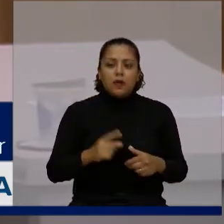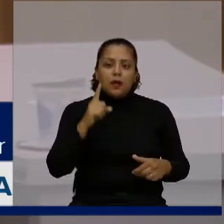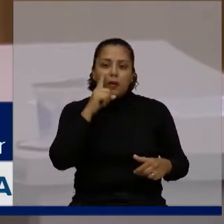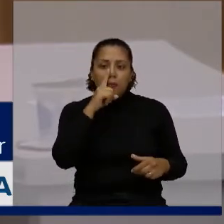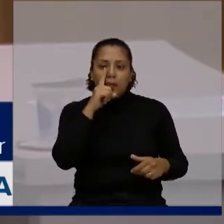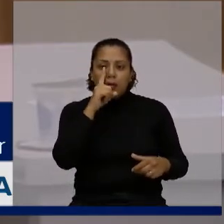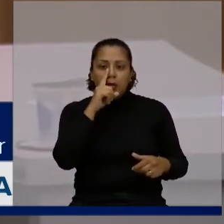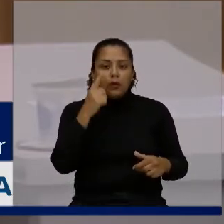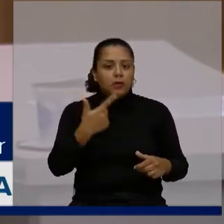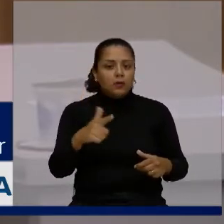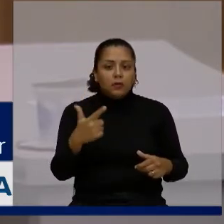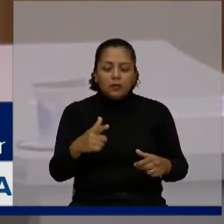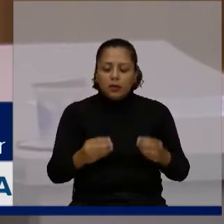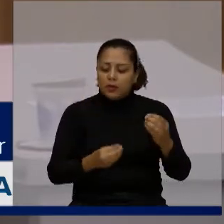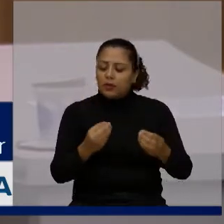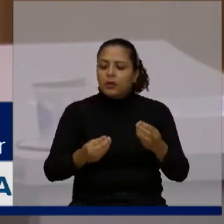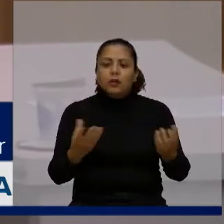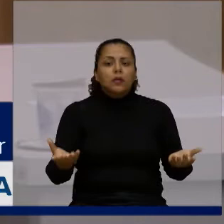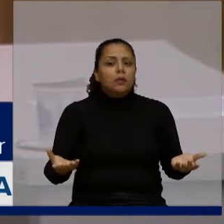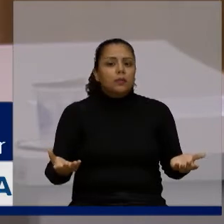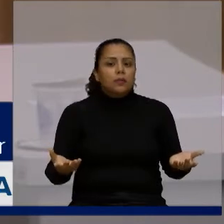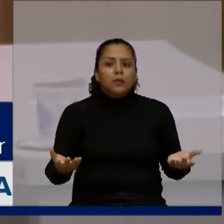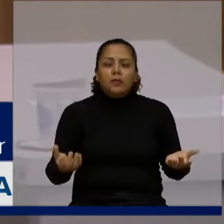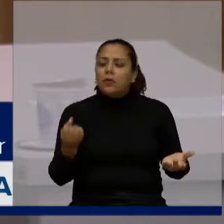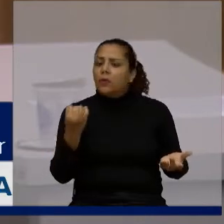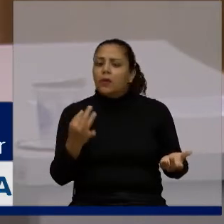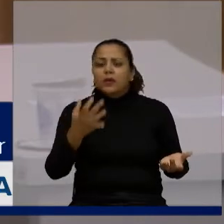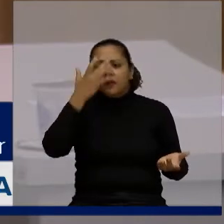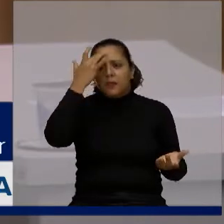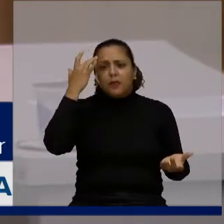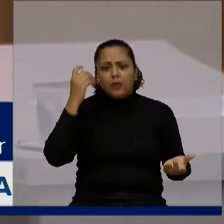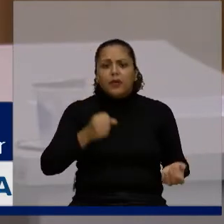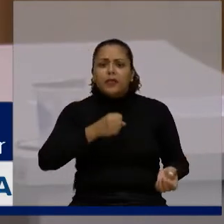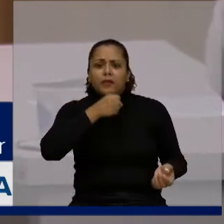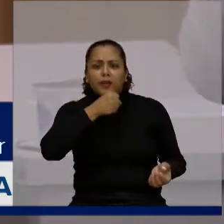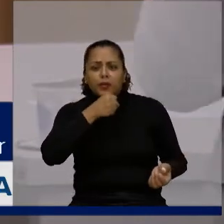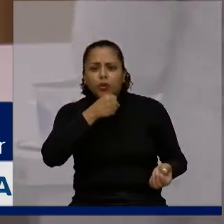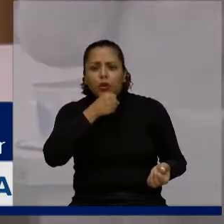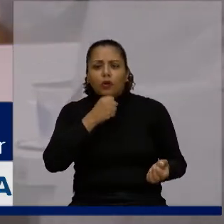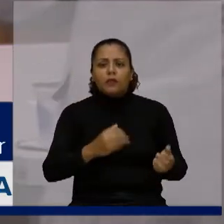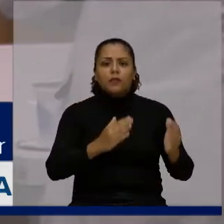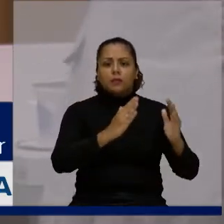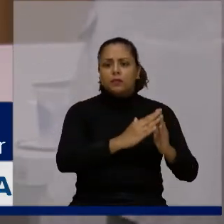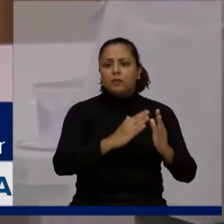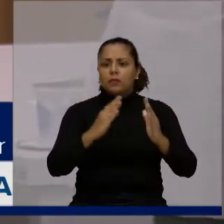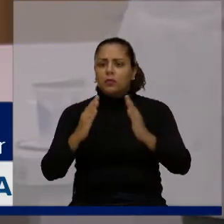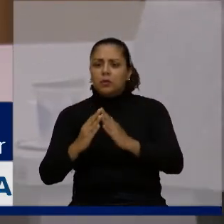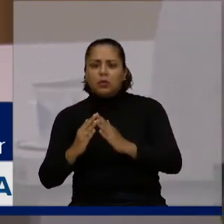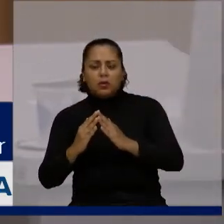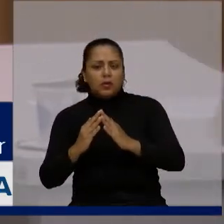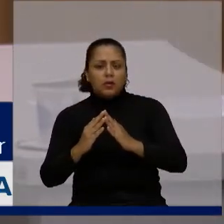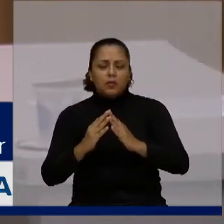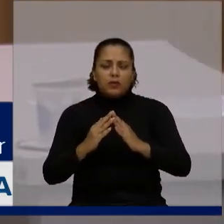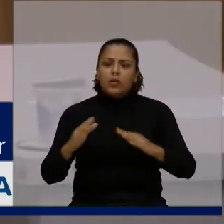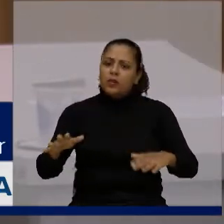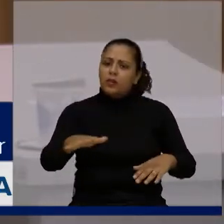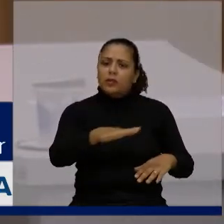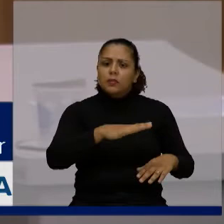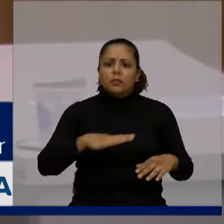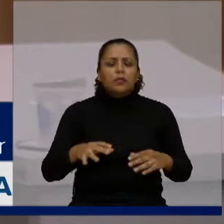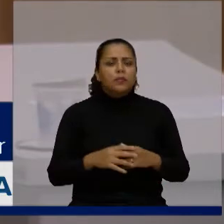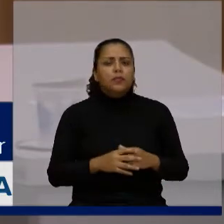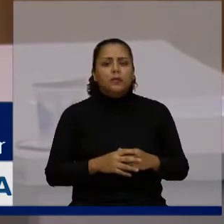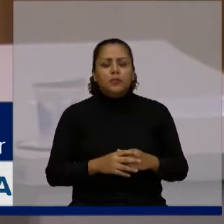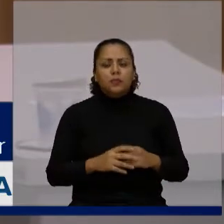a respeito de criança, adolescente, de idosos, de moradia popular, enfim, bastante preocupado em não